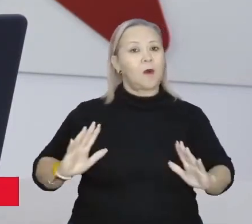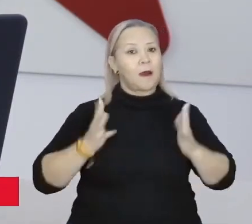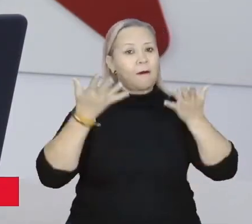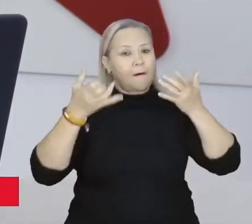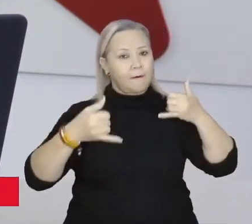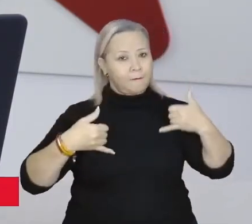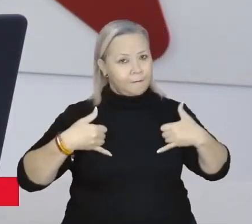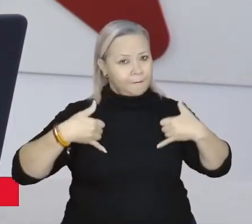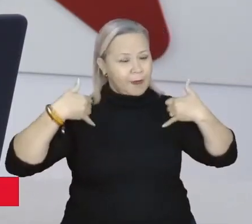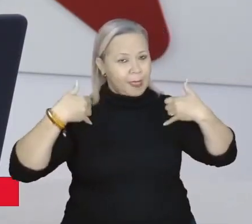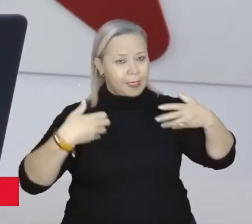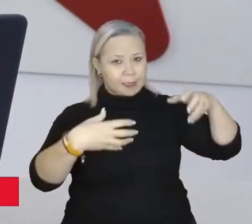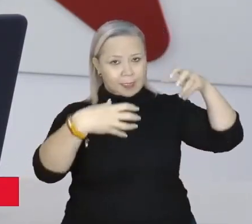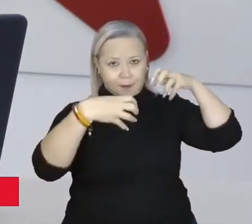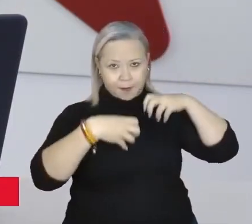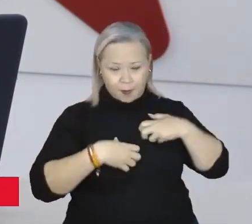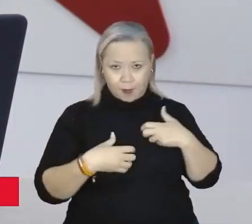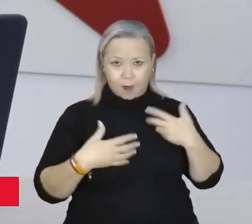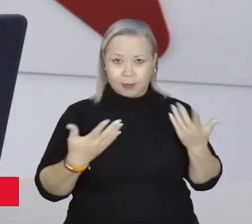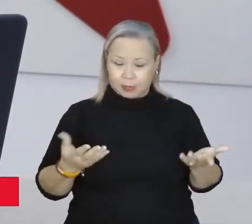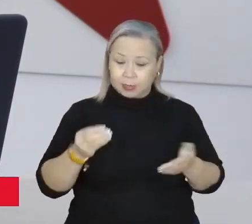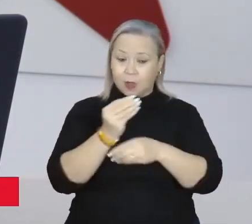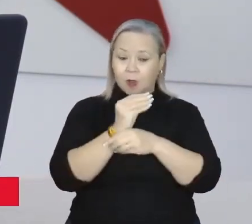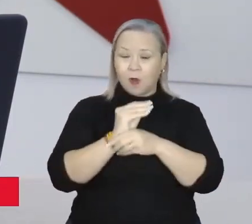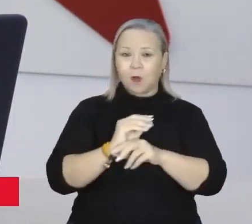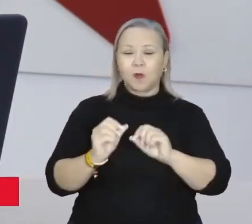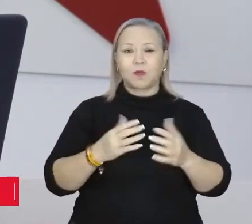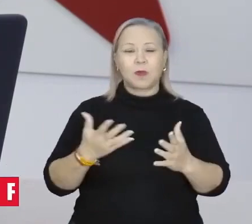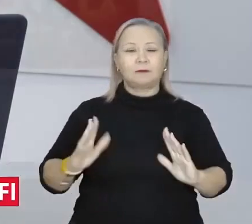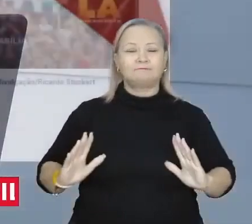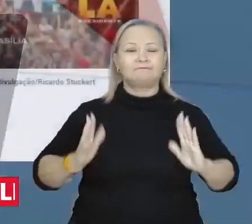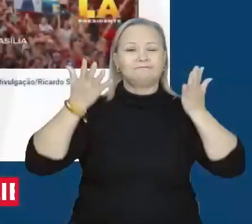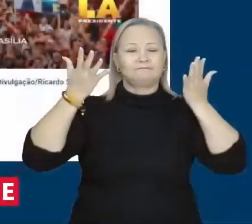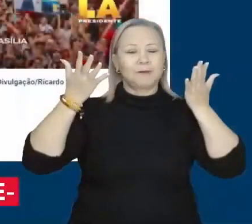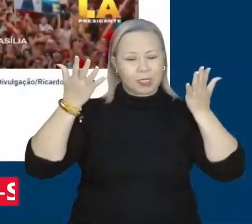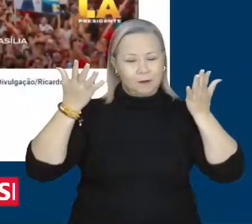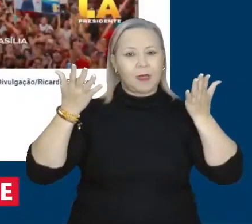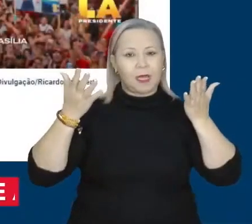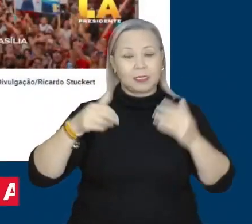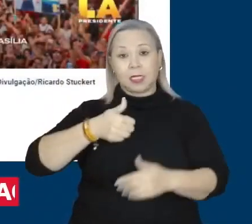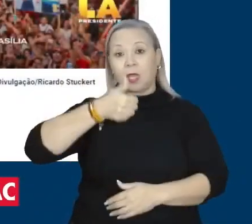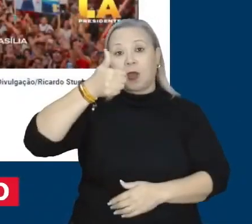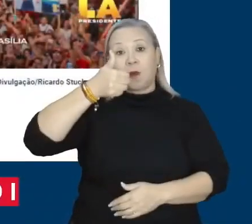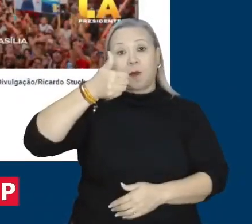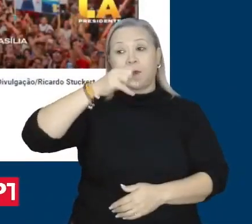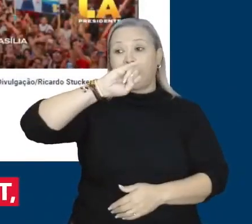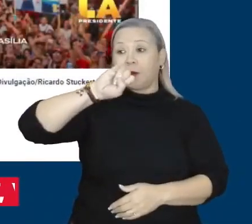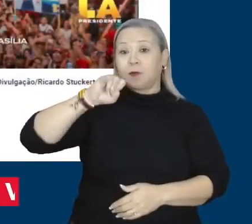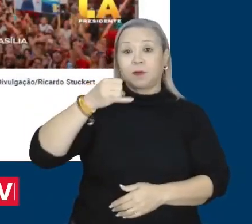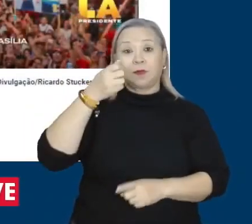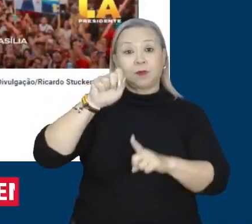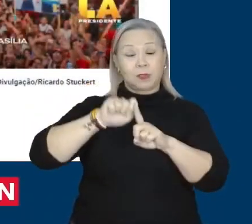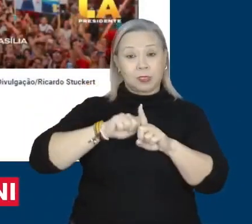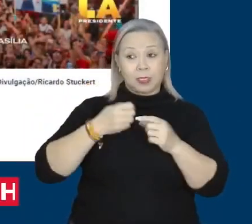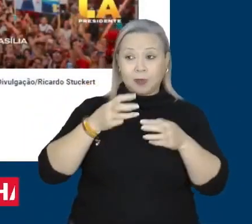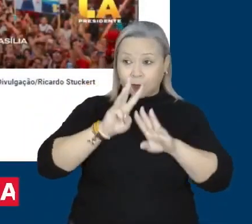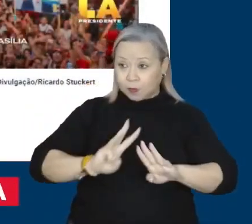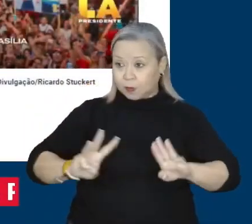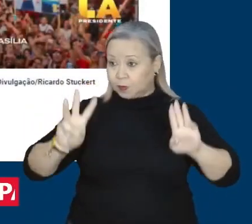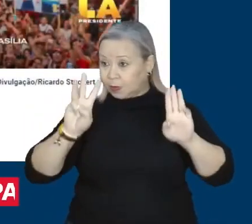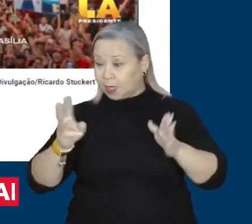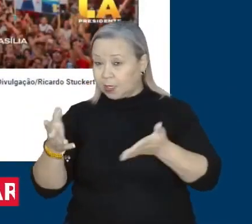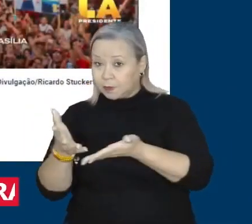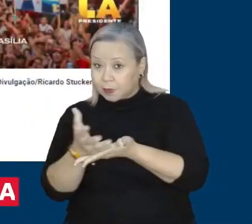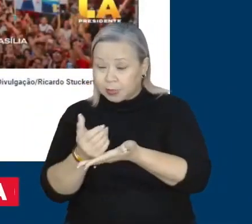diplomado. Agora o que nos resta é cuidar dessa grande festa aí no 1º de janeiro, porque o site aí para essa